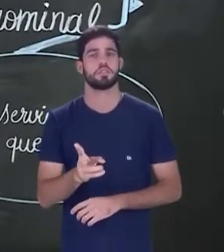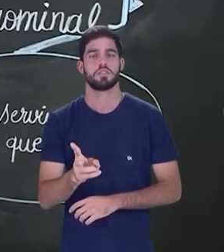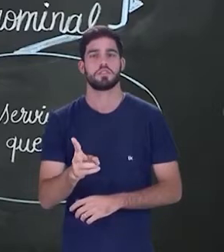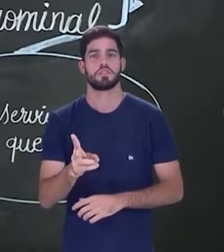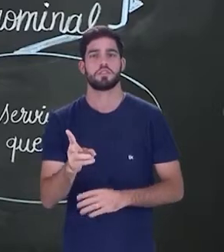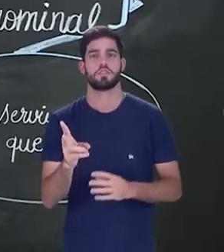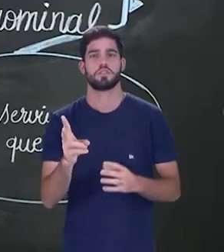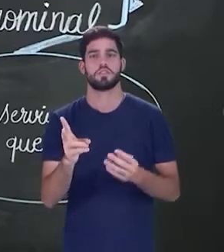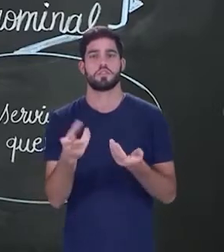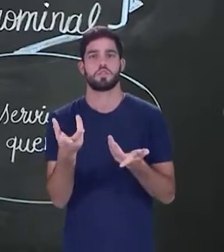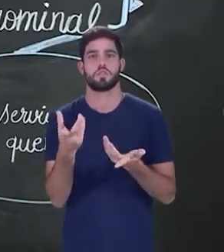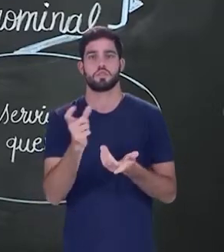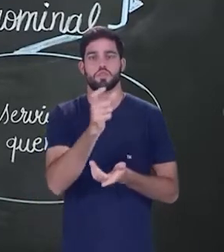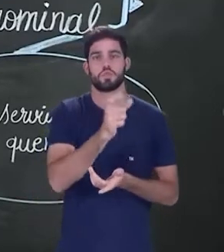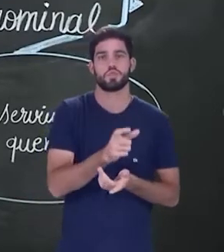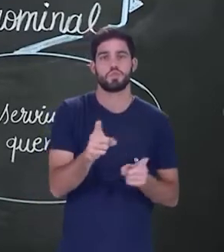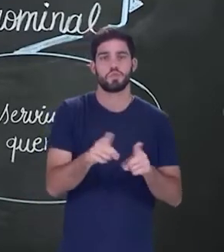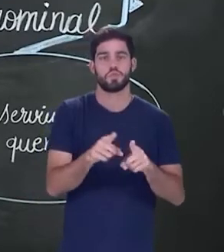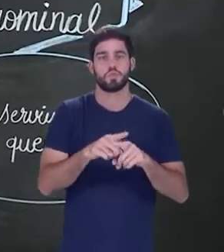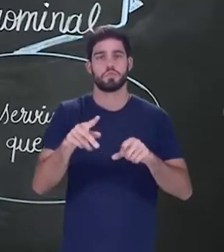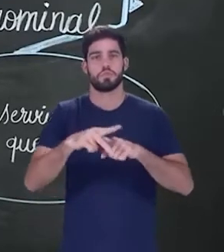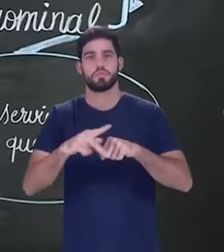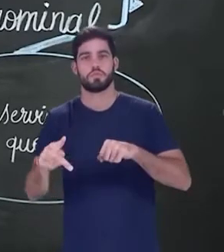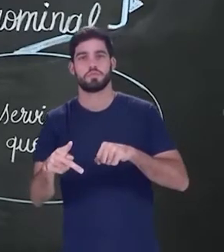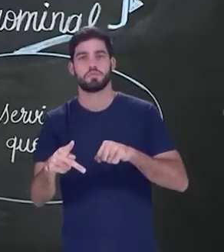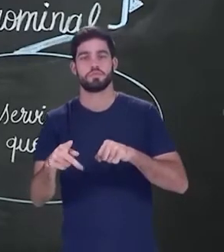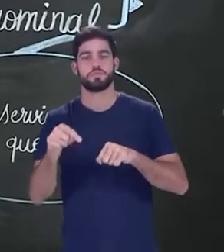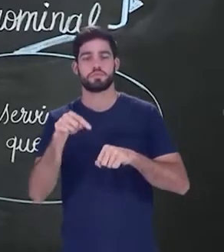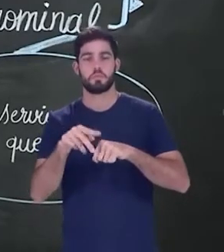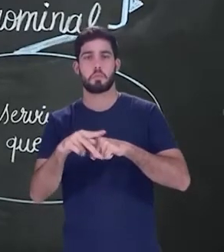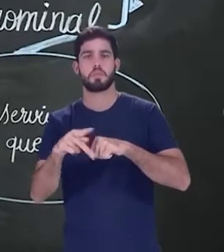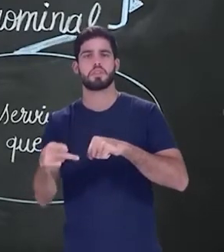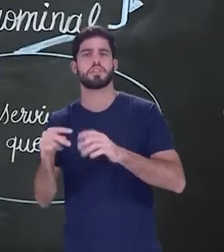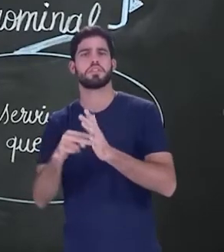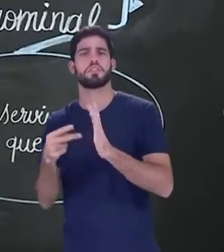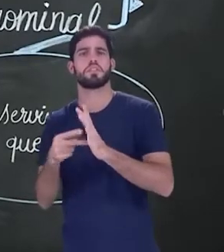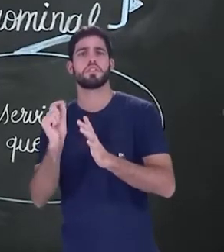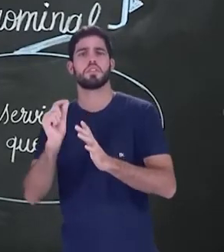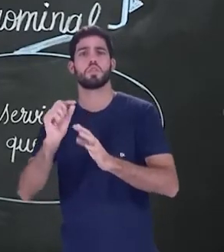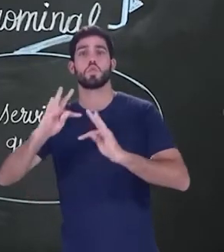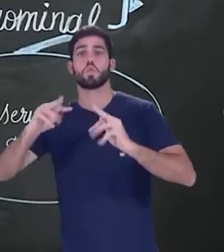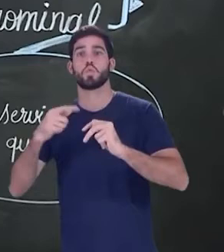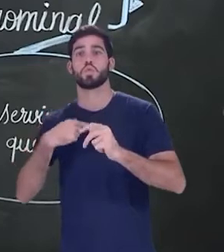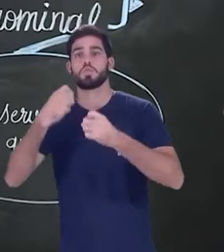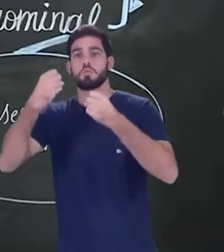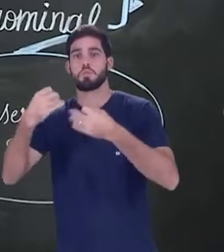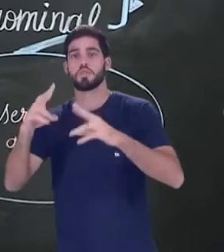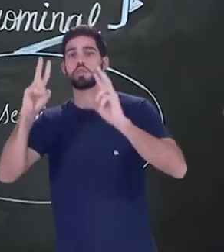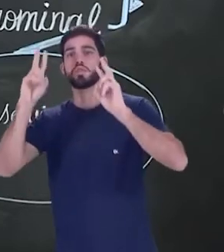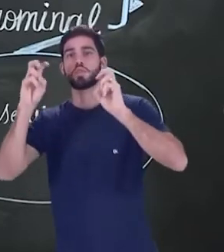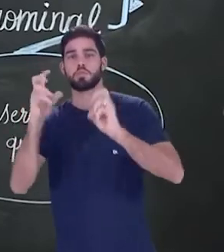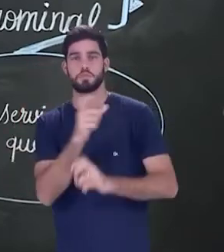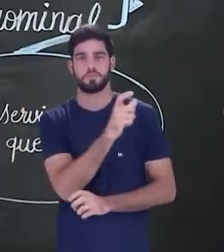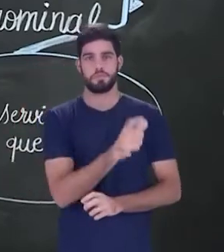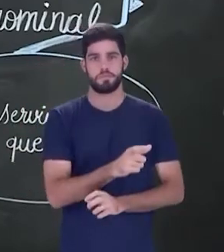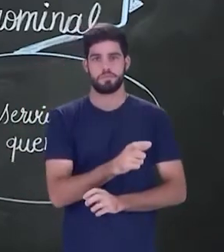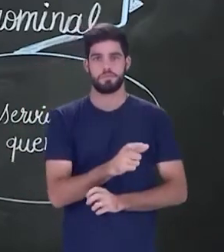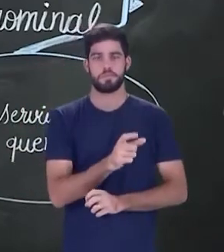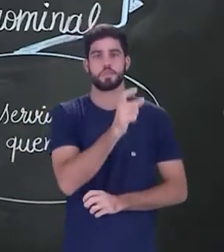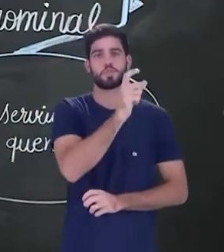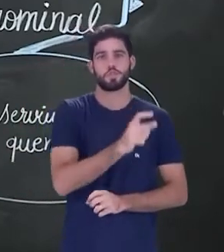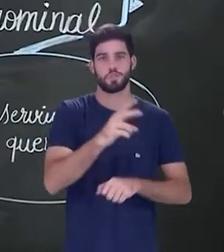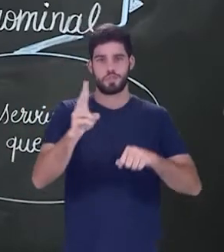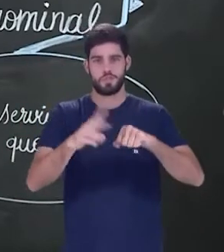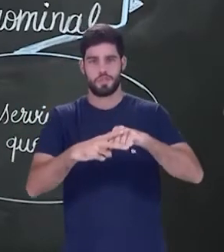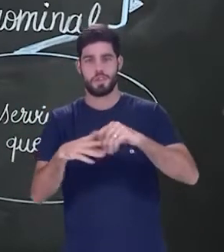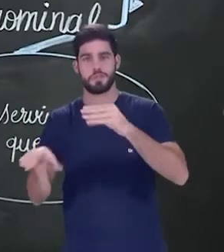na minha oração, sujeito e predicado, o predicado é tudo aquilo que eu falo sobre o sujeito. Na língua portuguesa, a construção básica é sujeito, verbo